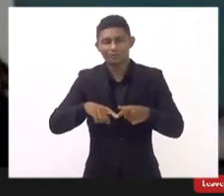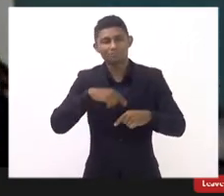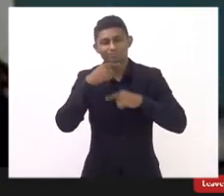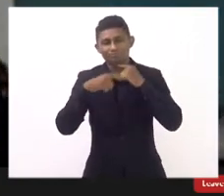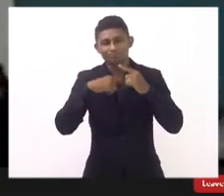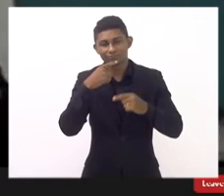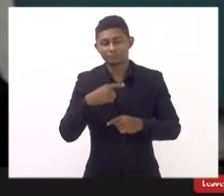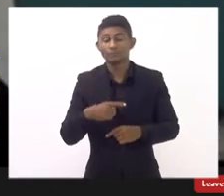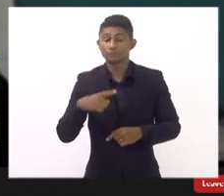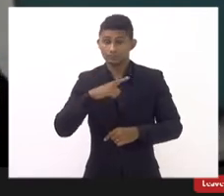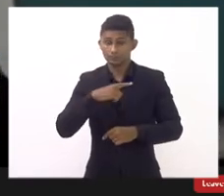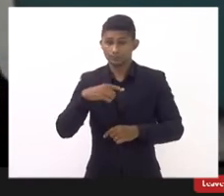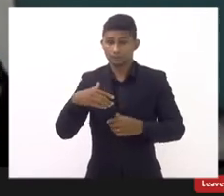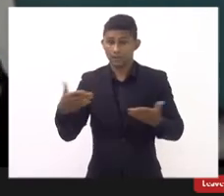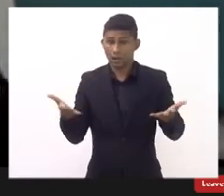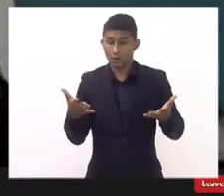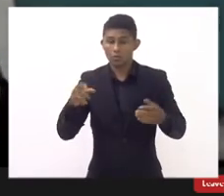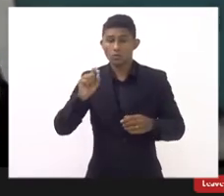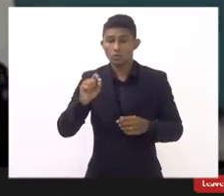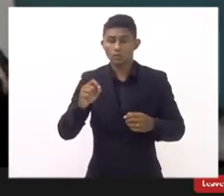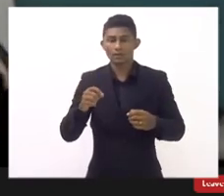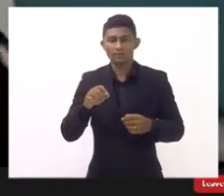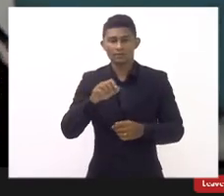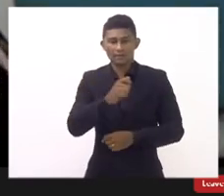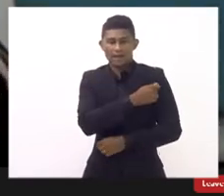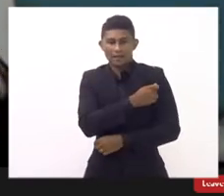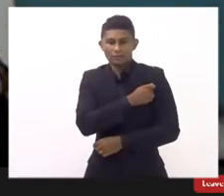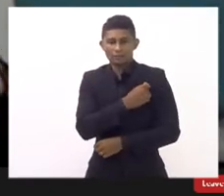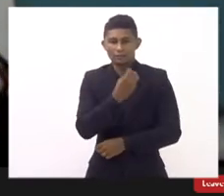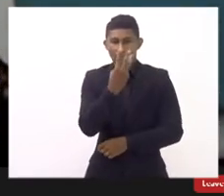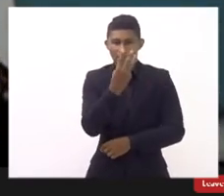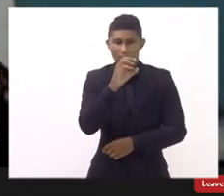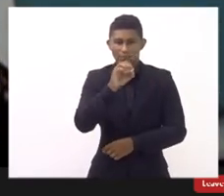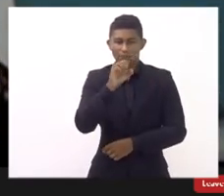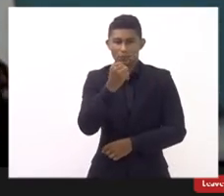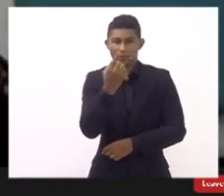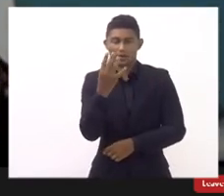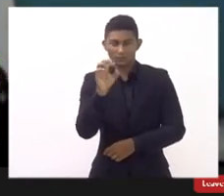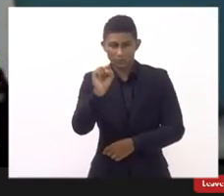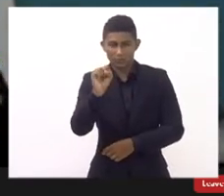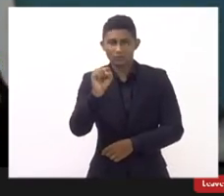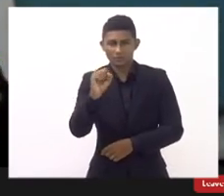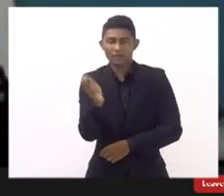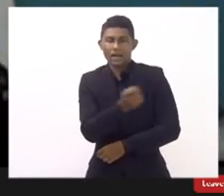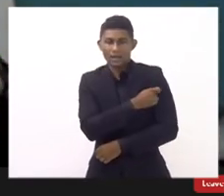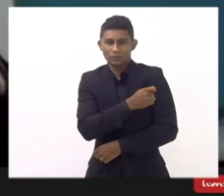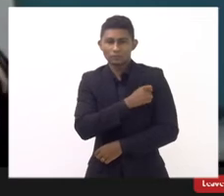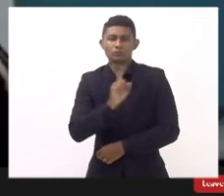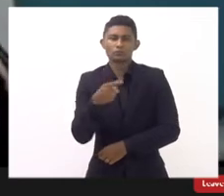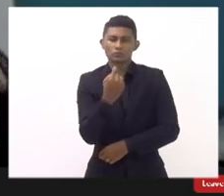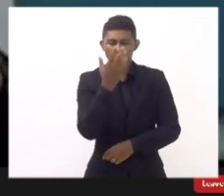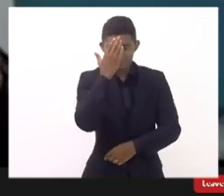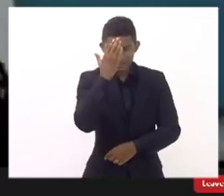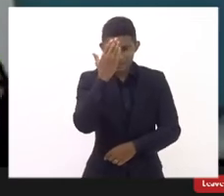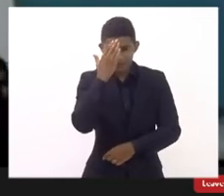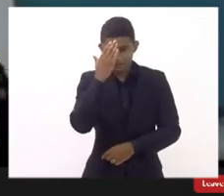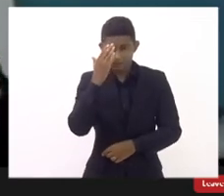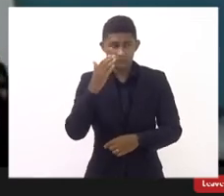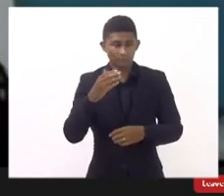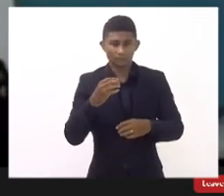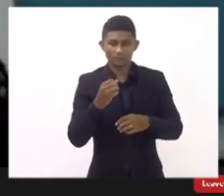de 3.000, desses 3.048 alunos, e a gente, enquanto gestor, já sabe que ao final desse um ano e meio, cerca